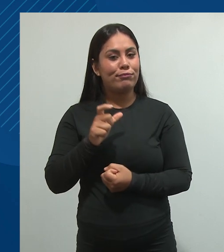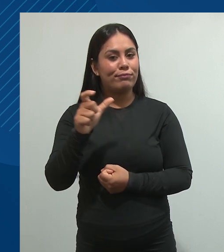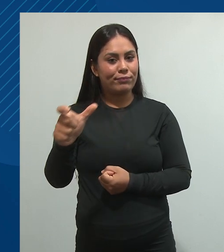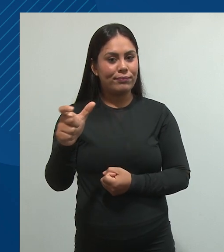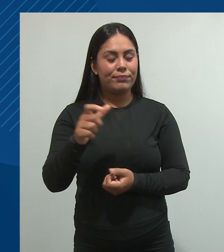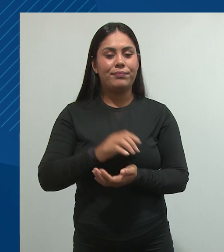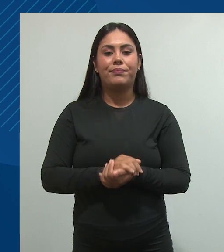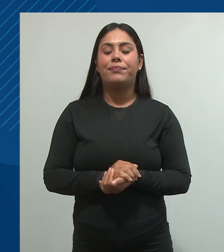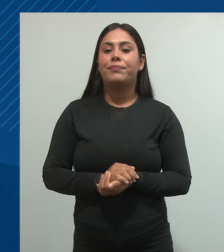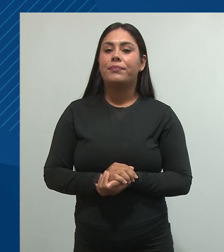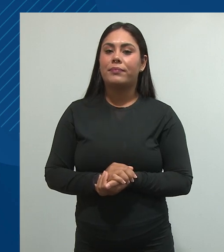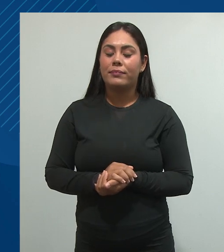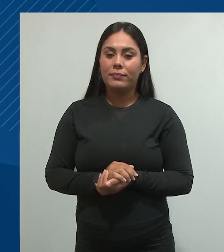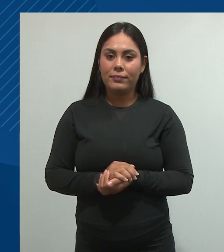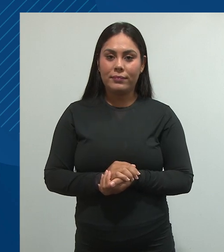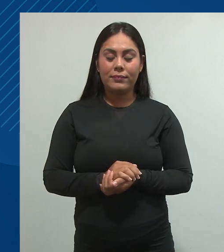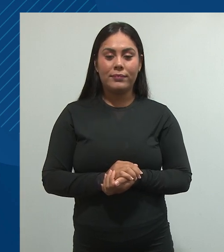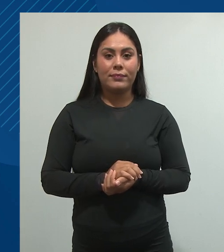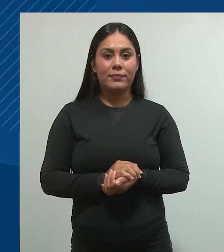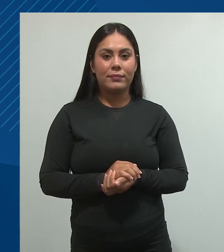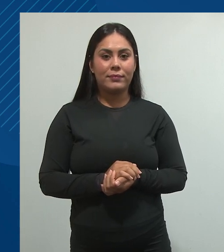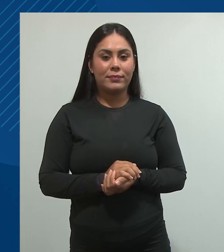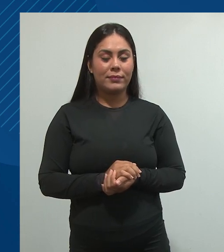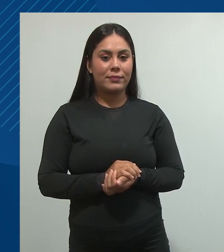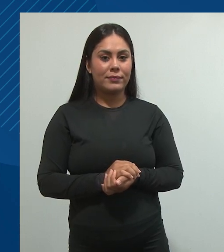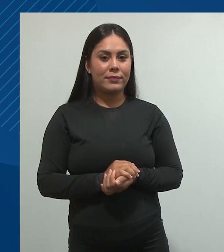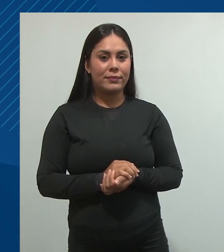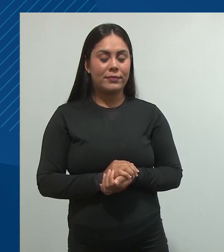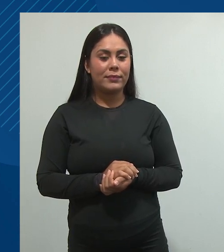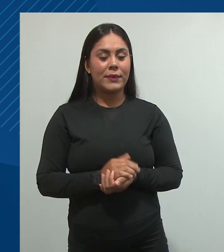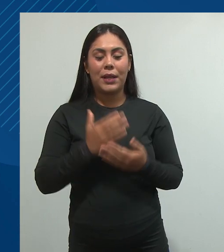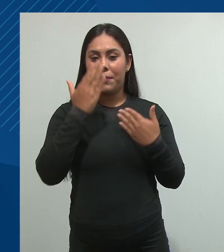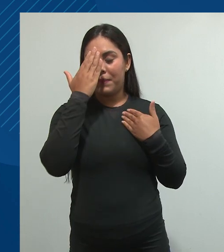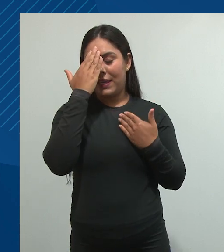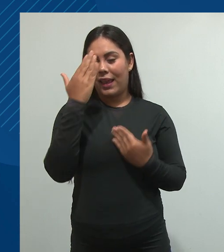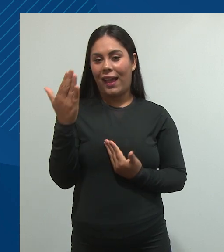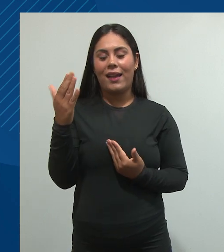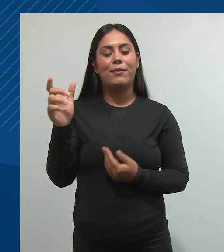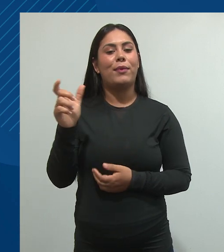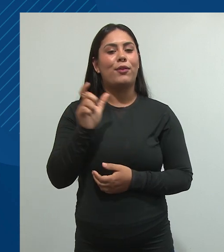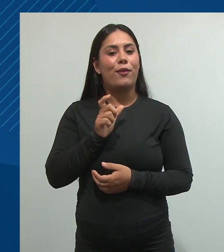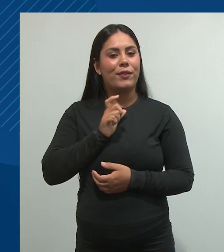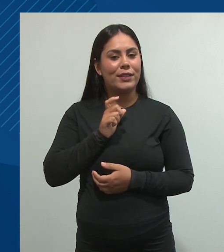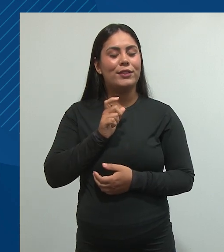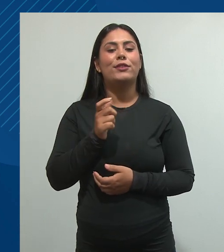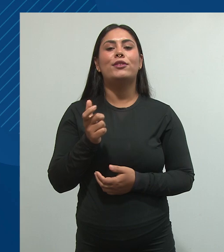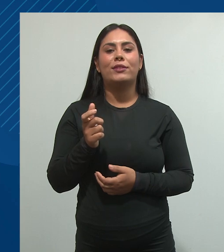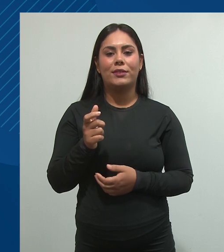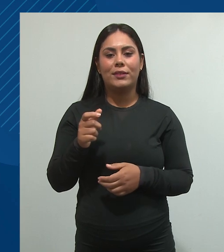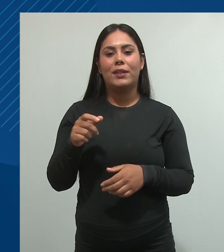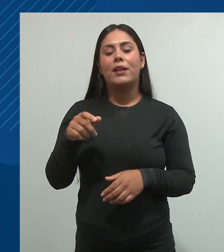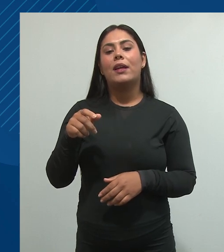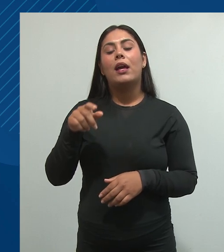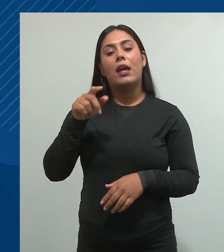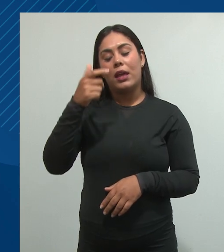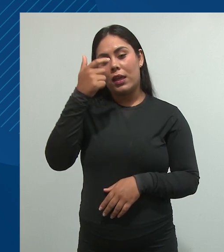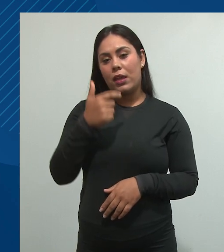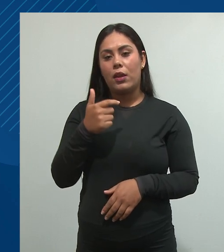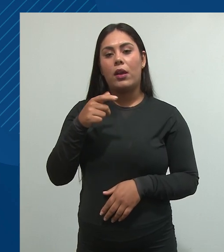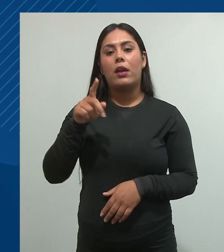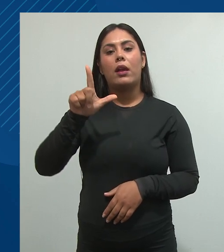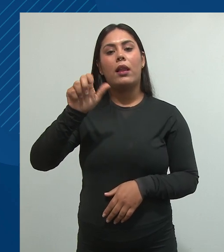convite. Tinete, esse assunto tá legal que só. Obrigada pelo convite, professora Ariadne. Eu sou a